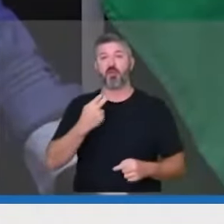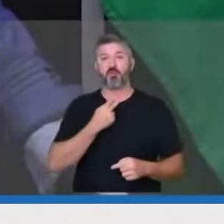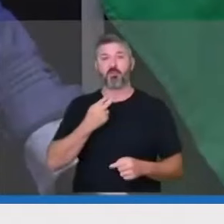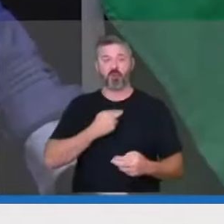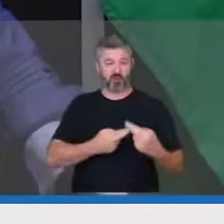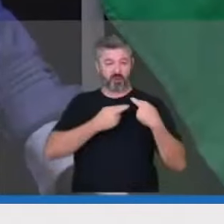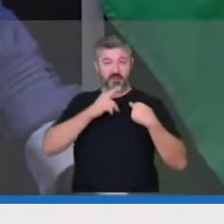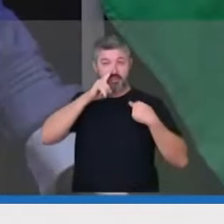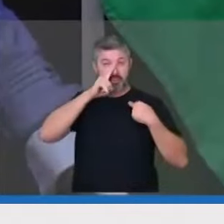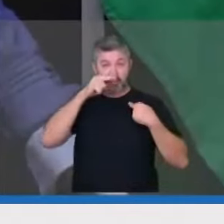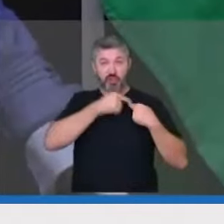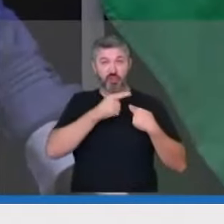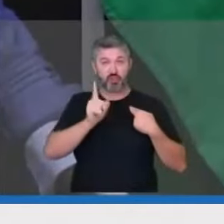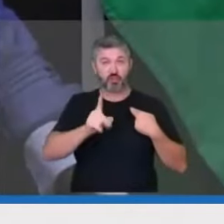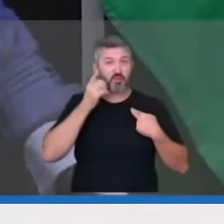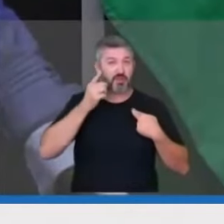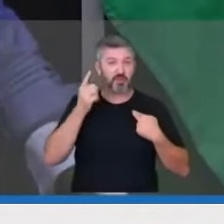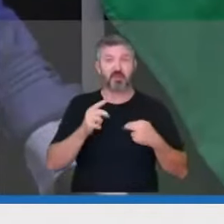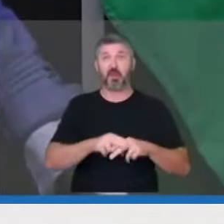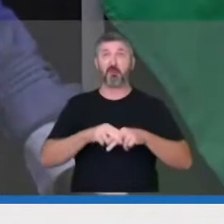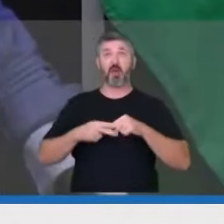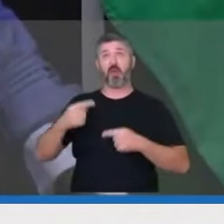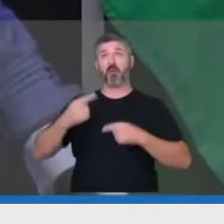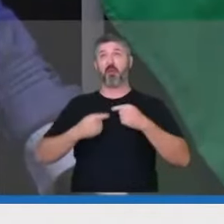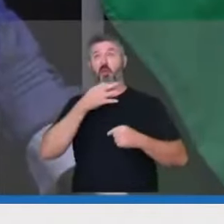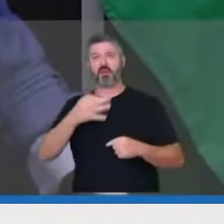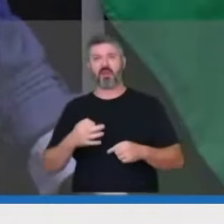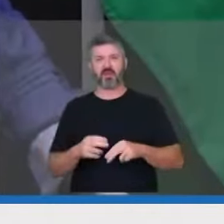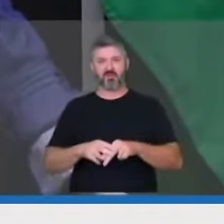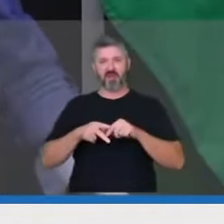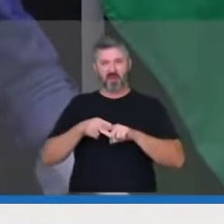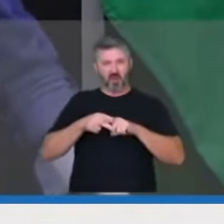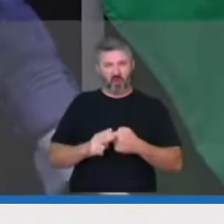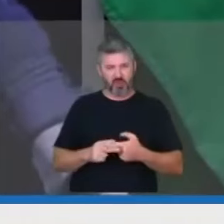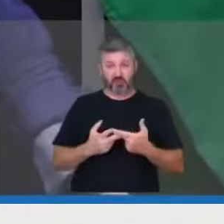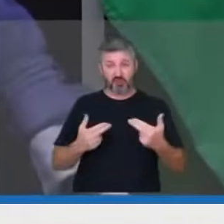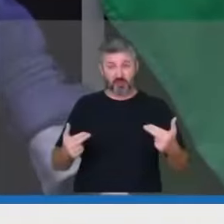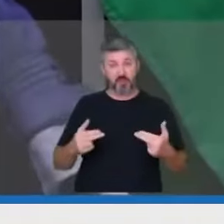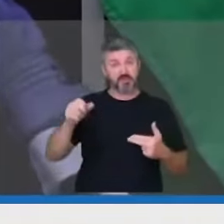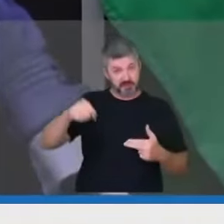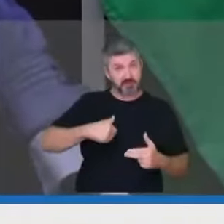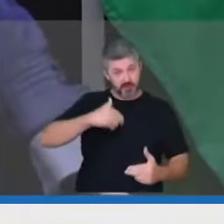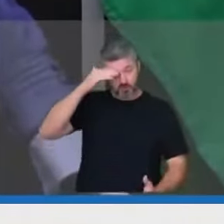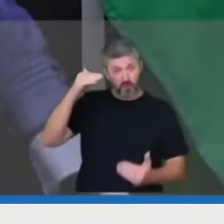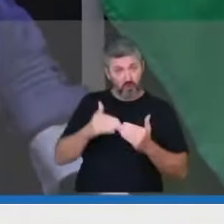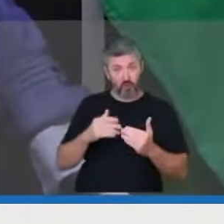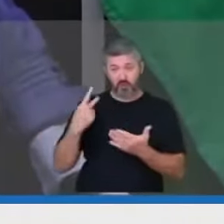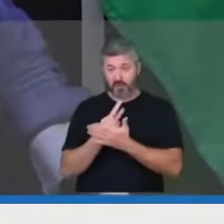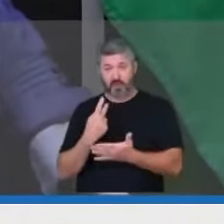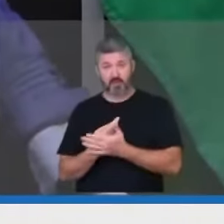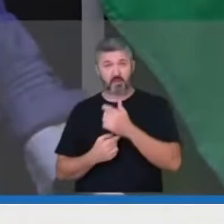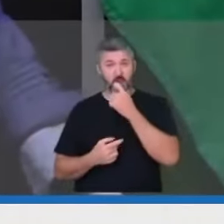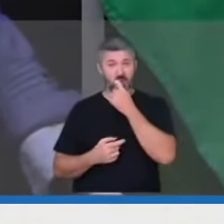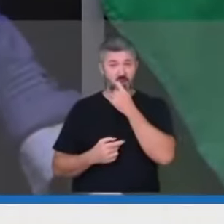Isso nos casos mais graves, aqueles que são feitos com violência física. O anúncio do presidente da Câmara foi